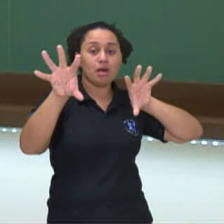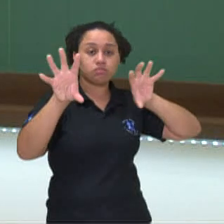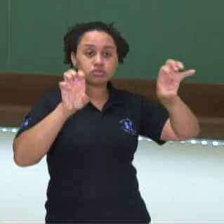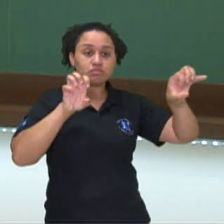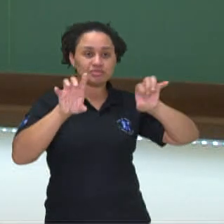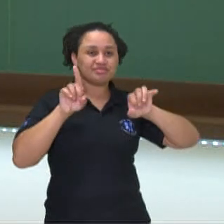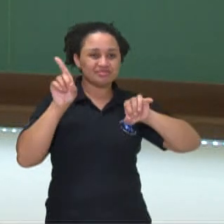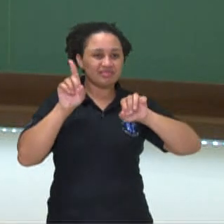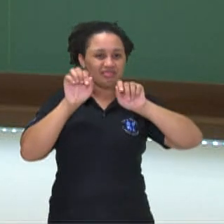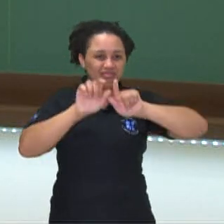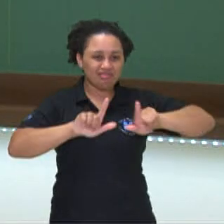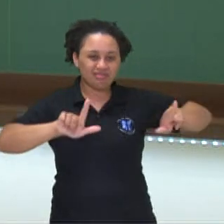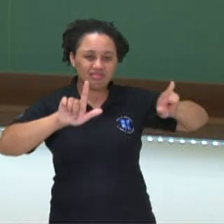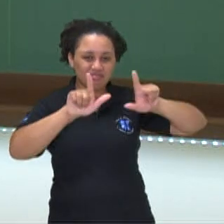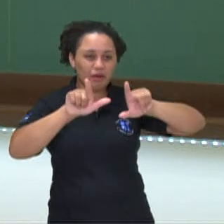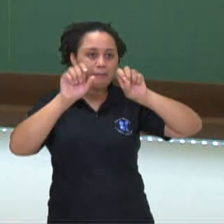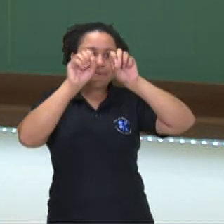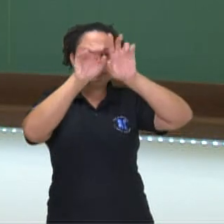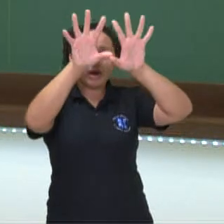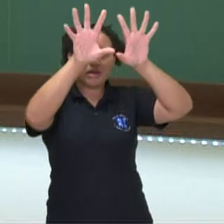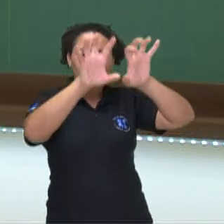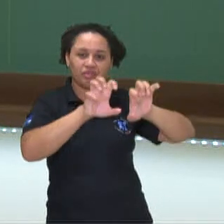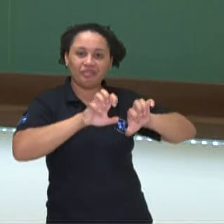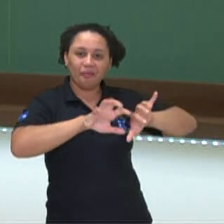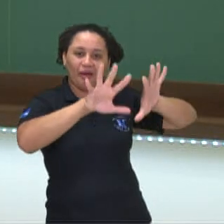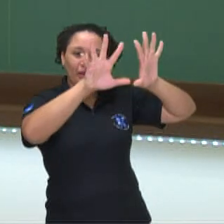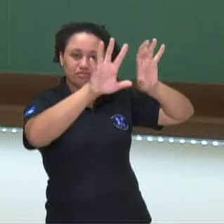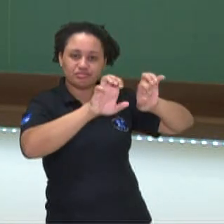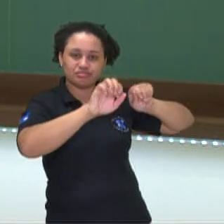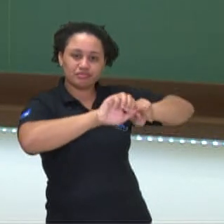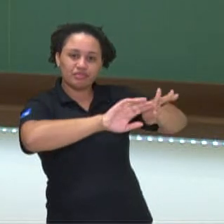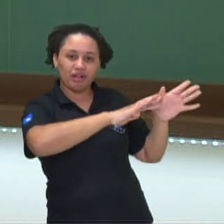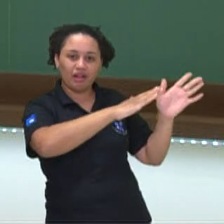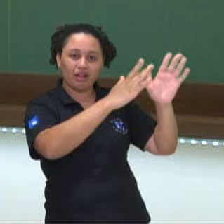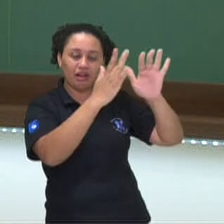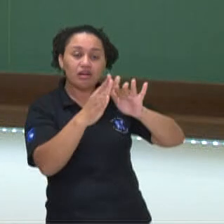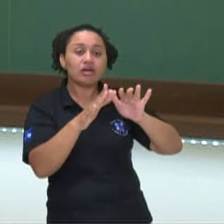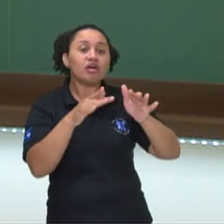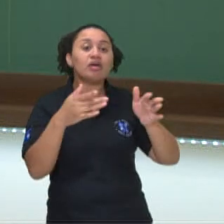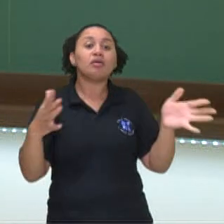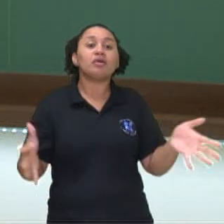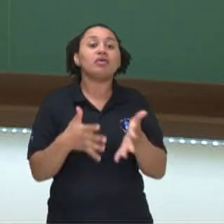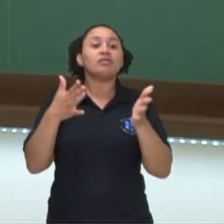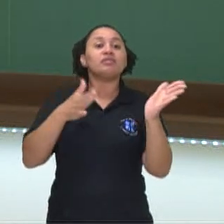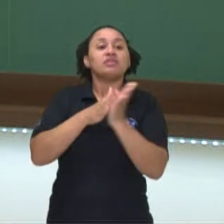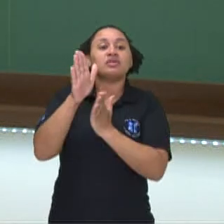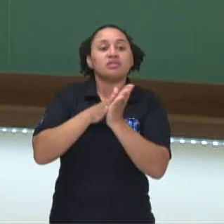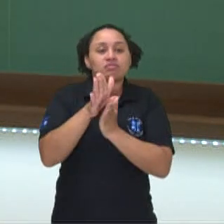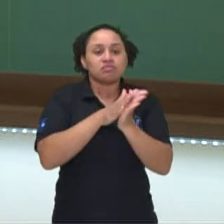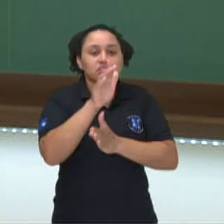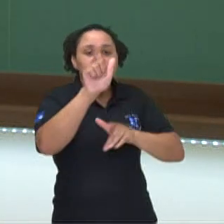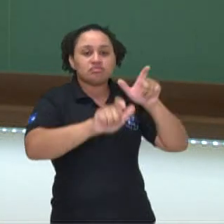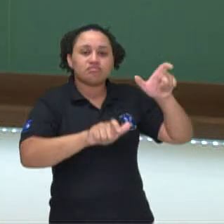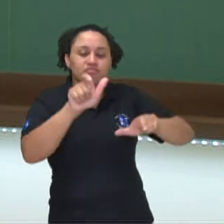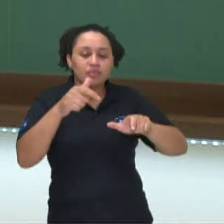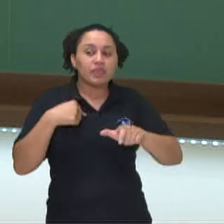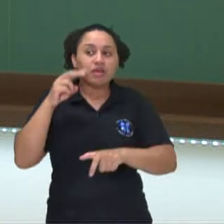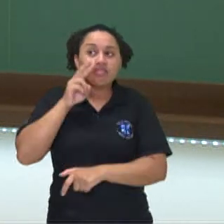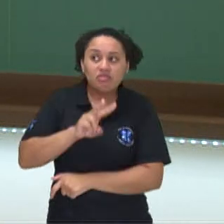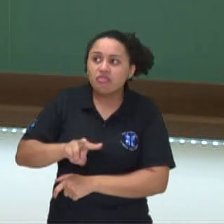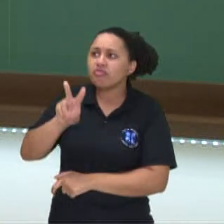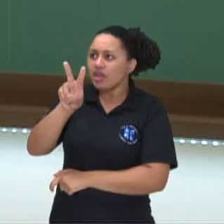da imagem sendo painéis luminosos, que tem por objetivo incentivar o consumo, fazer com que as pessoas